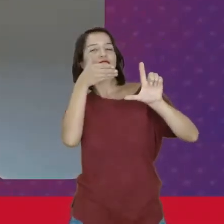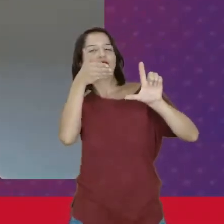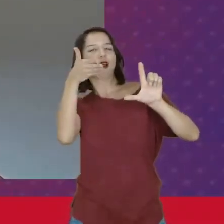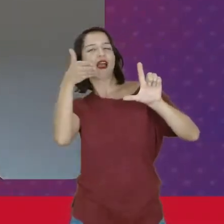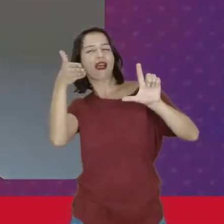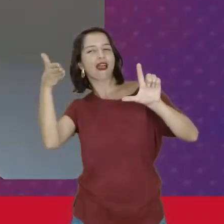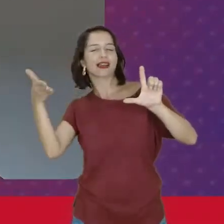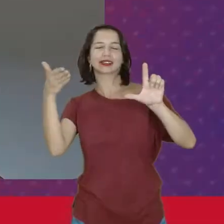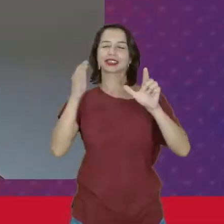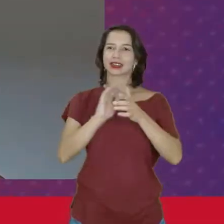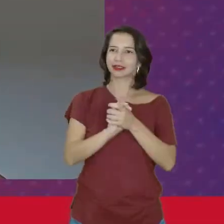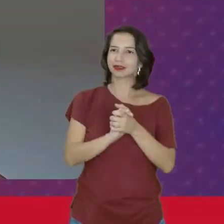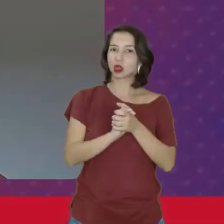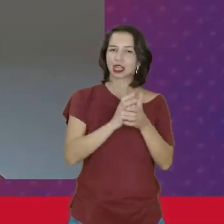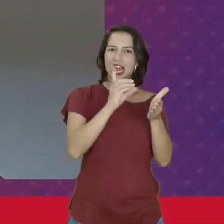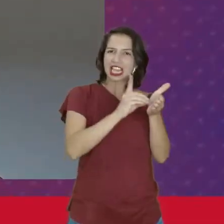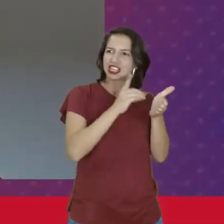antigo.